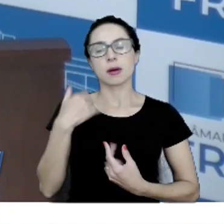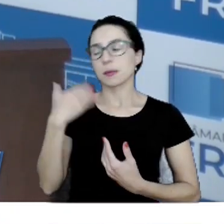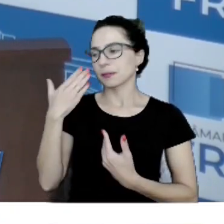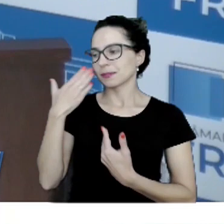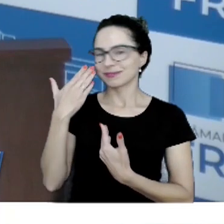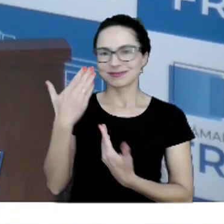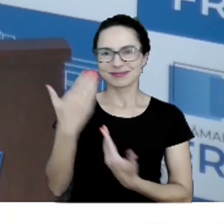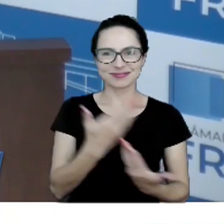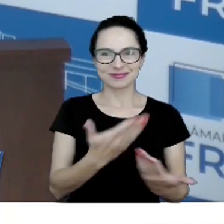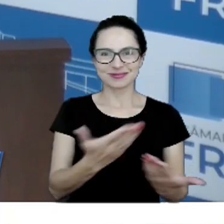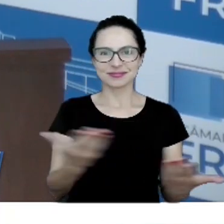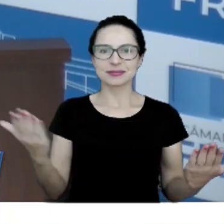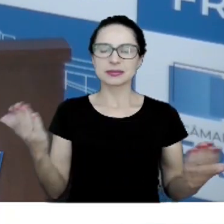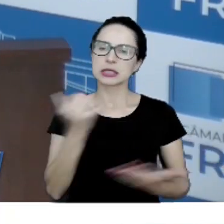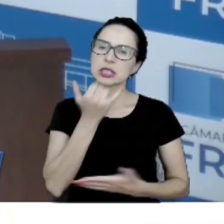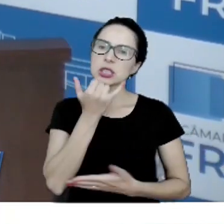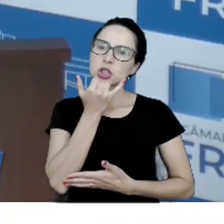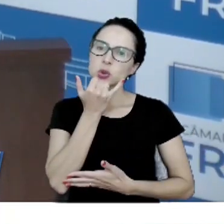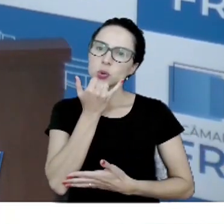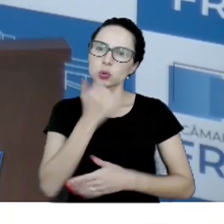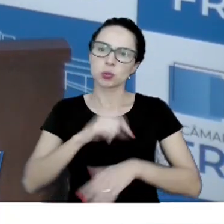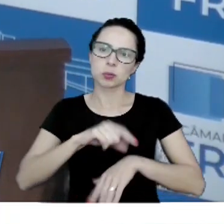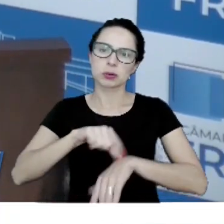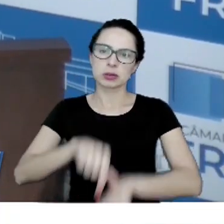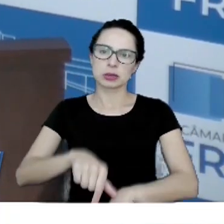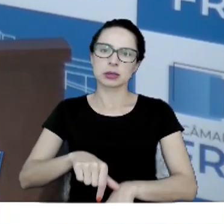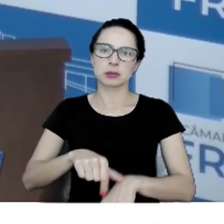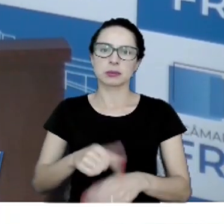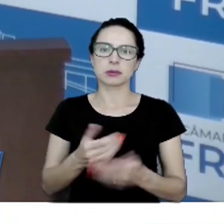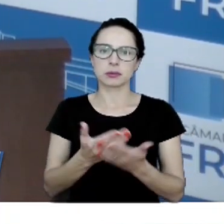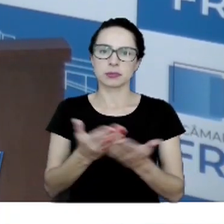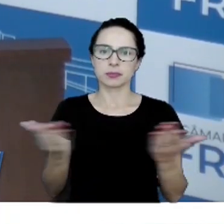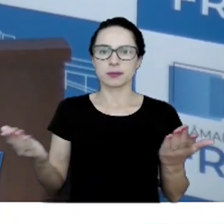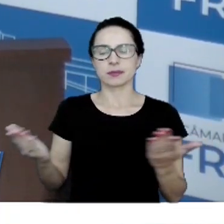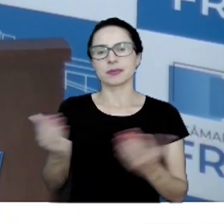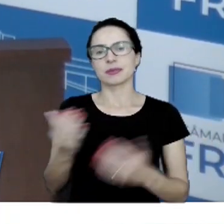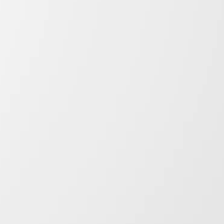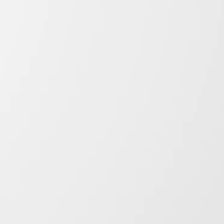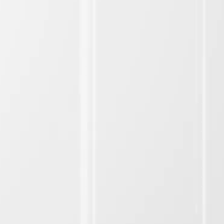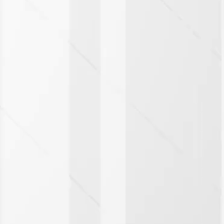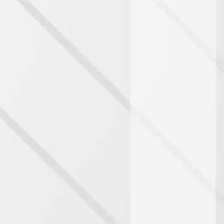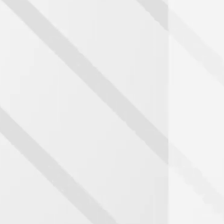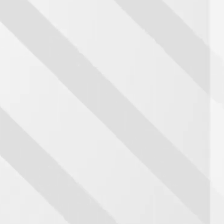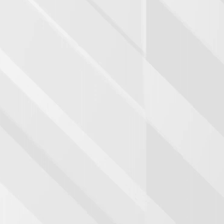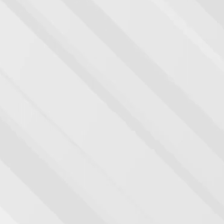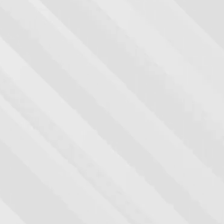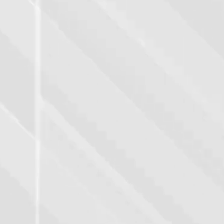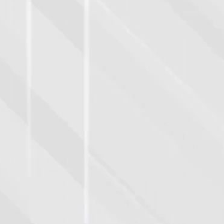senhores. Me desculpe aí por ter excedido o tempo de vocês e tomado o tempo de vocês. Obrigado.